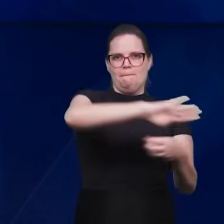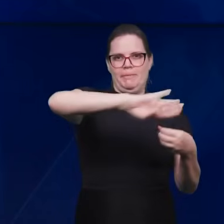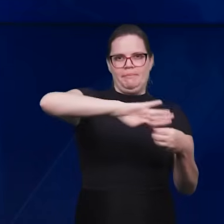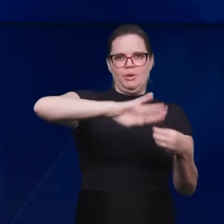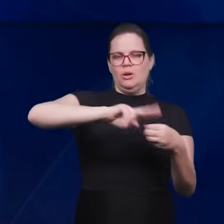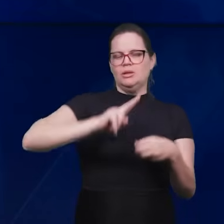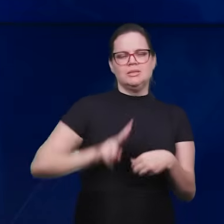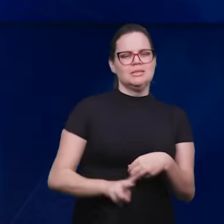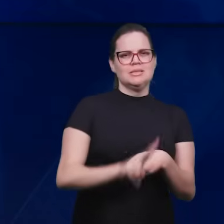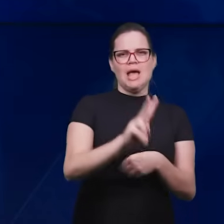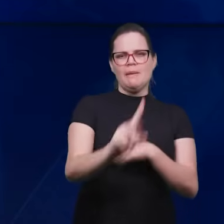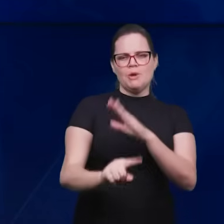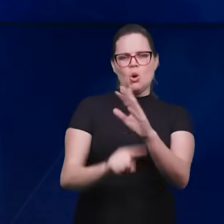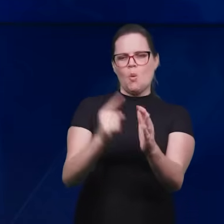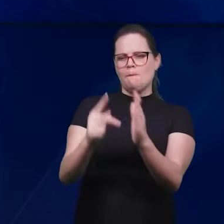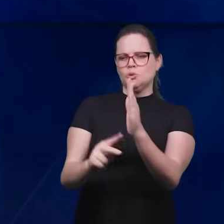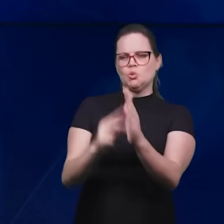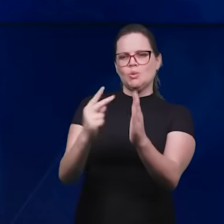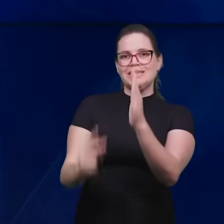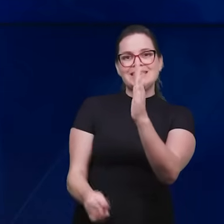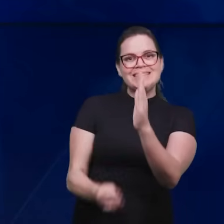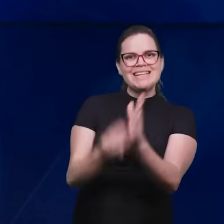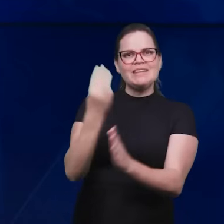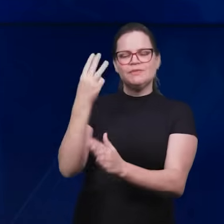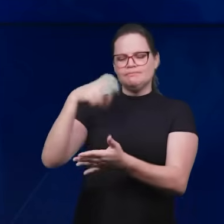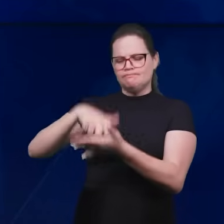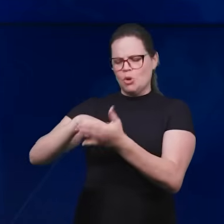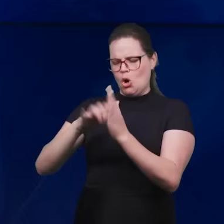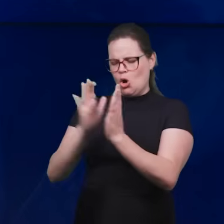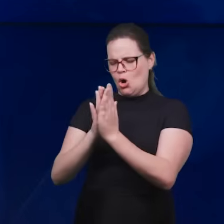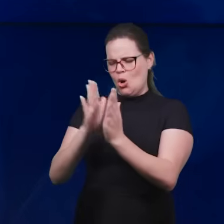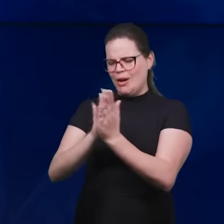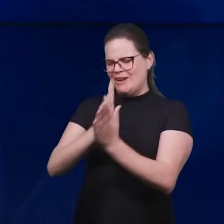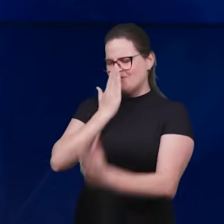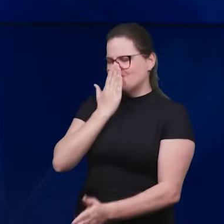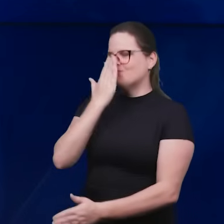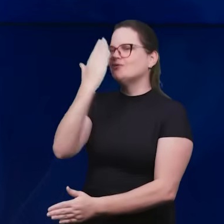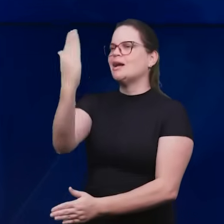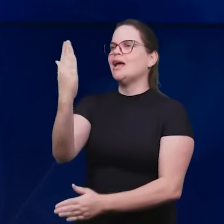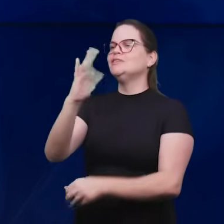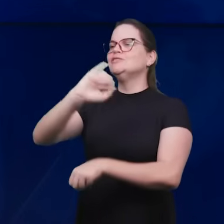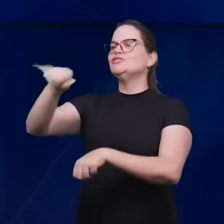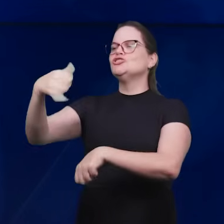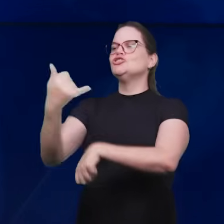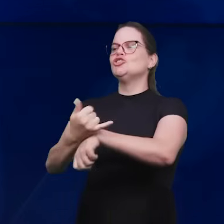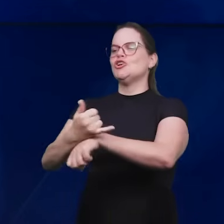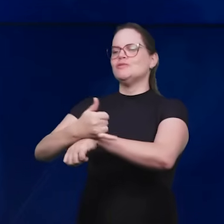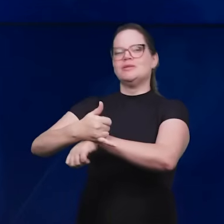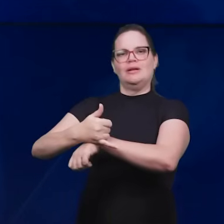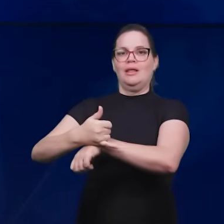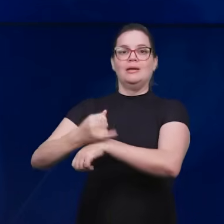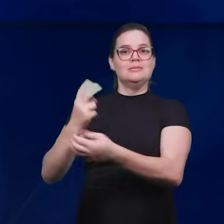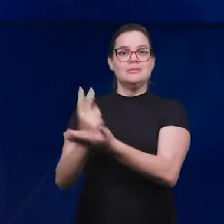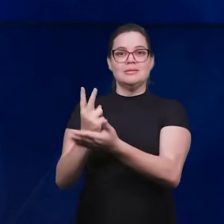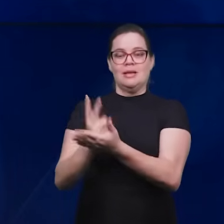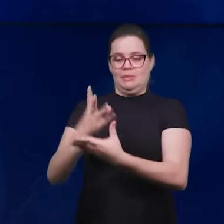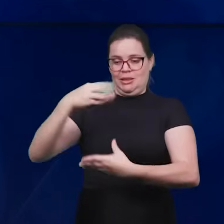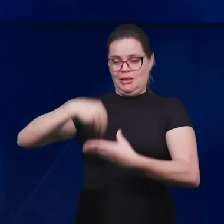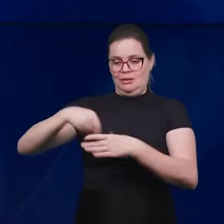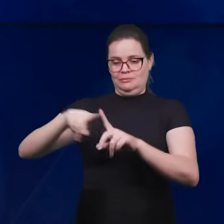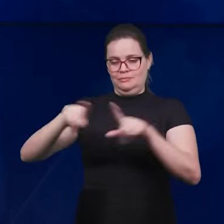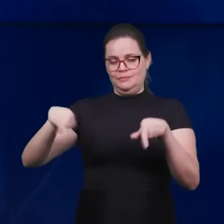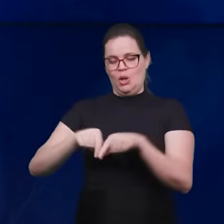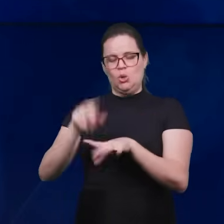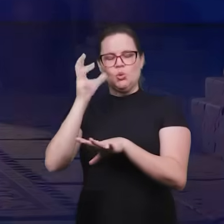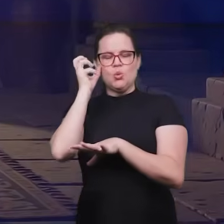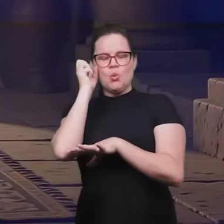diz a Bíblia, 3 vezes por dia. E ele sempre se recolhia no seu quarto. E